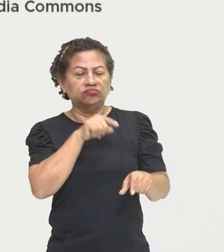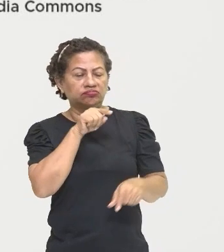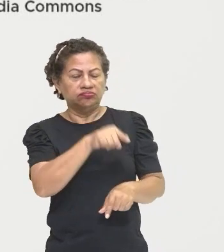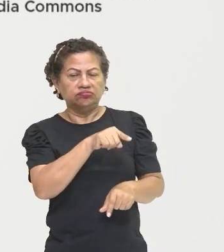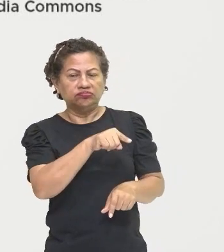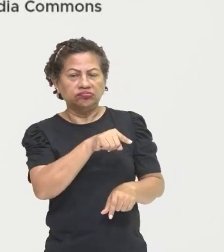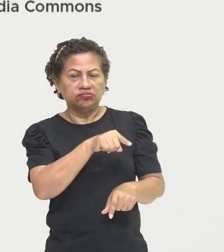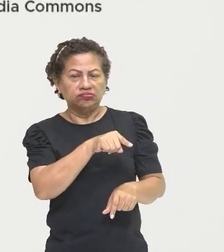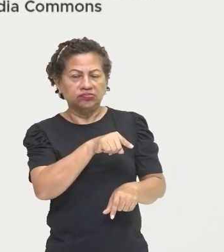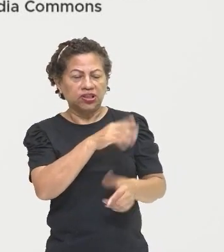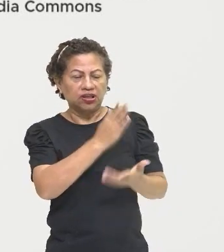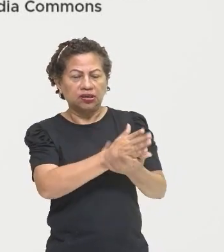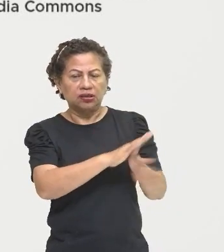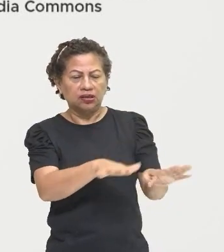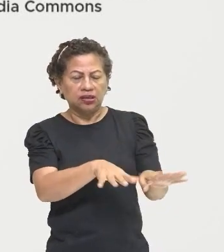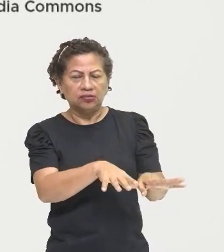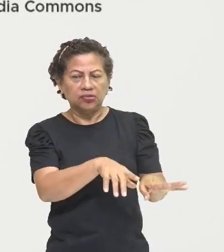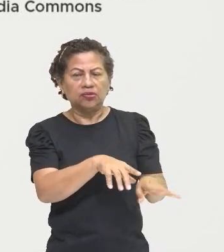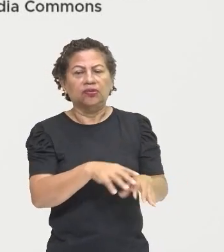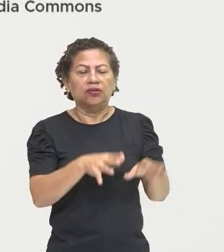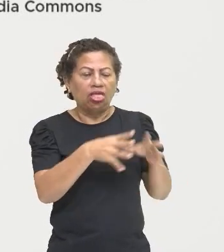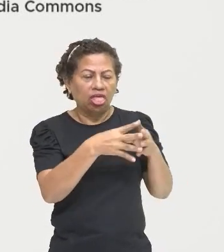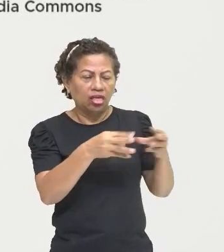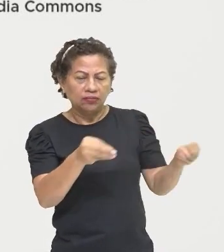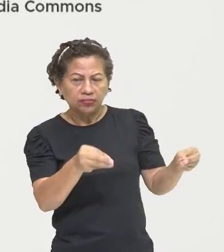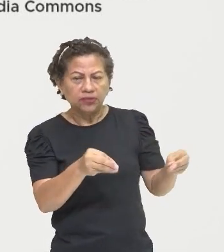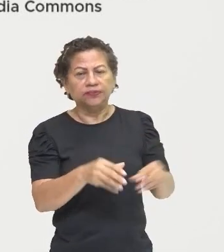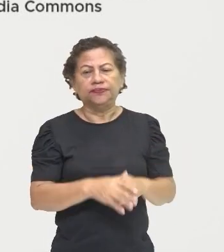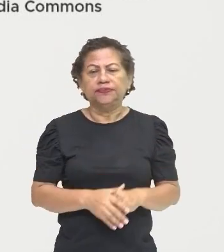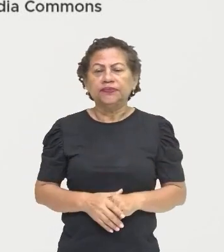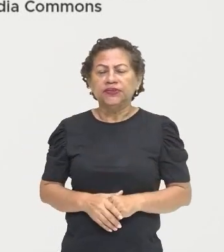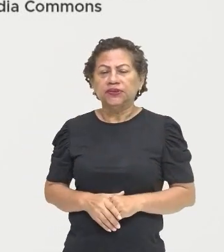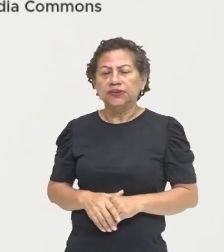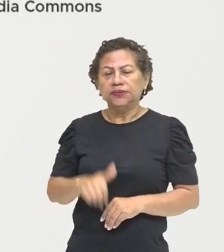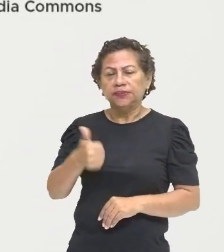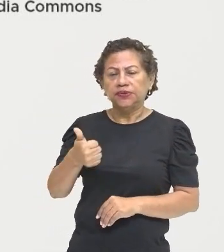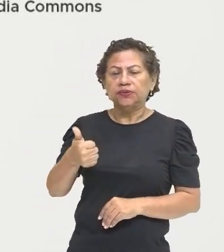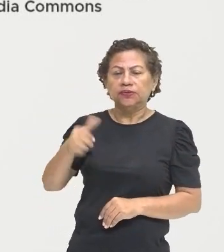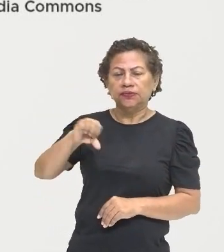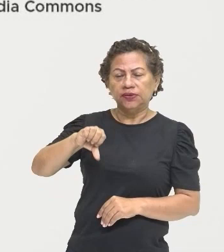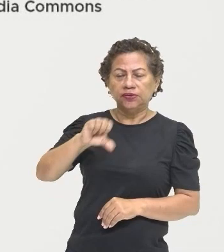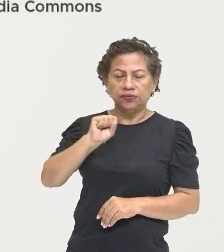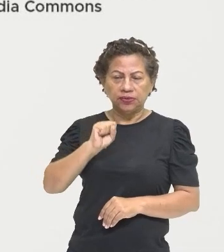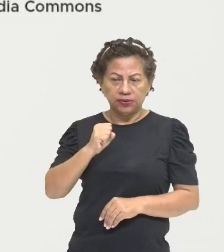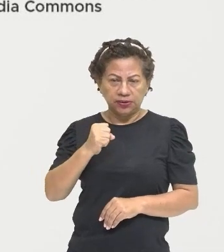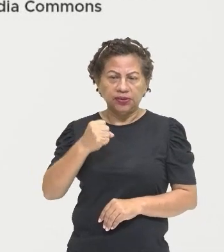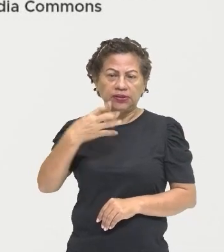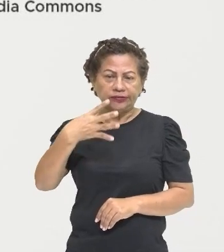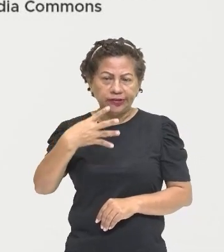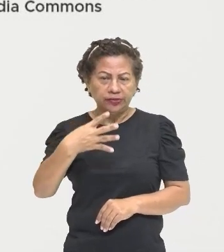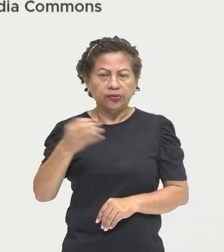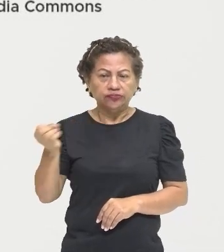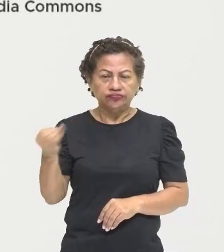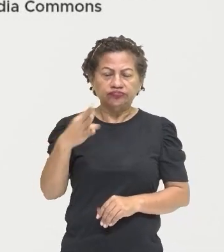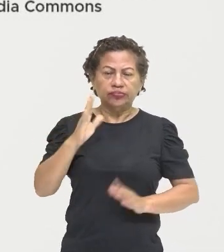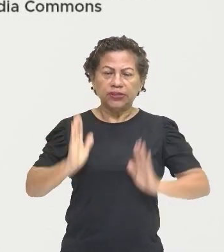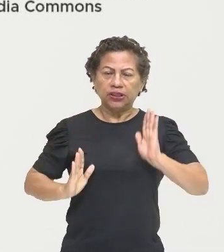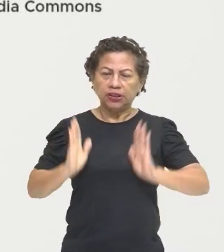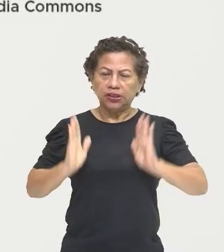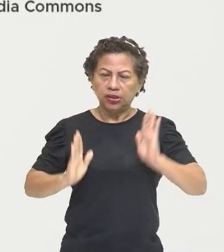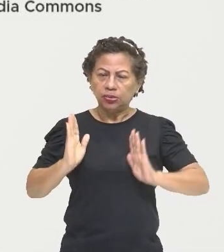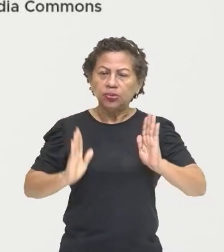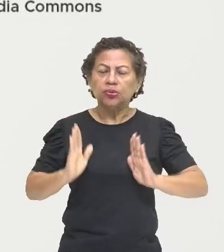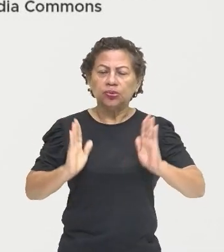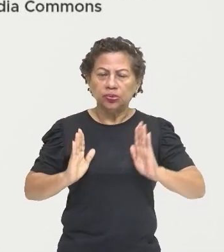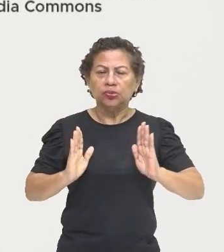em 1984, o nosso país passa por um processo de redemocratização e, é claro, turma, a